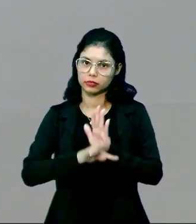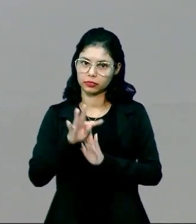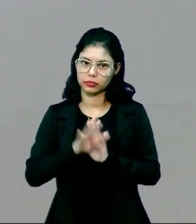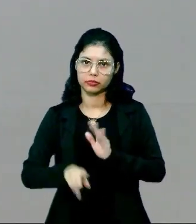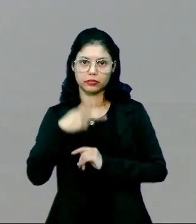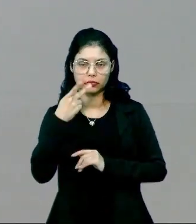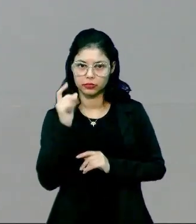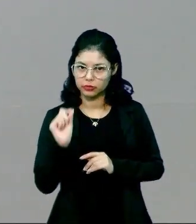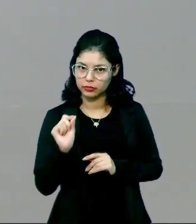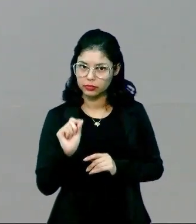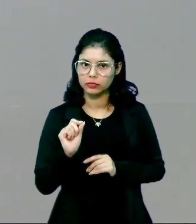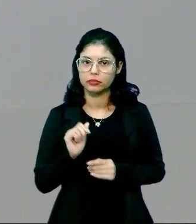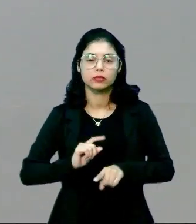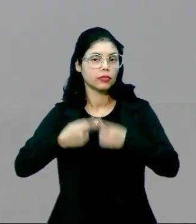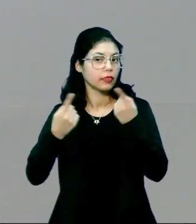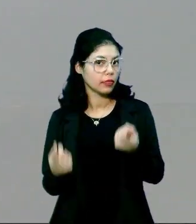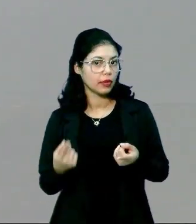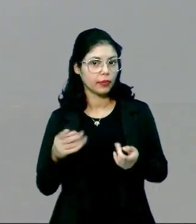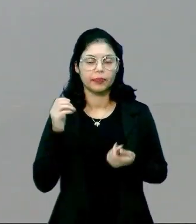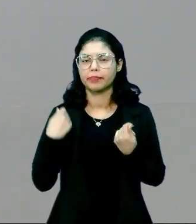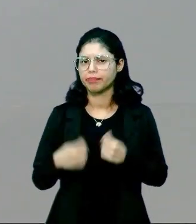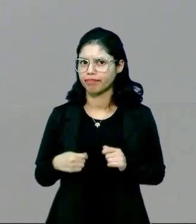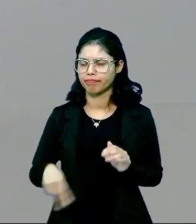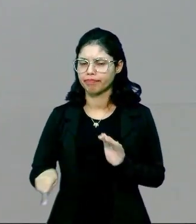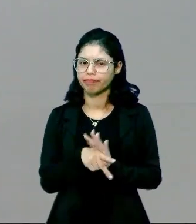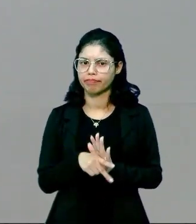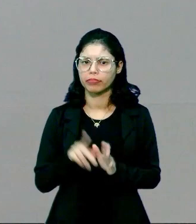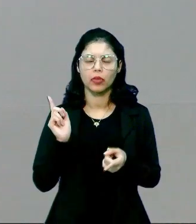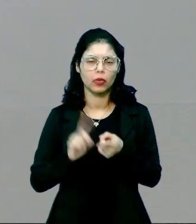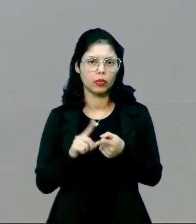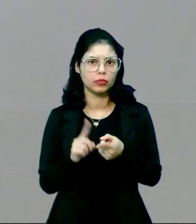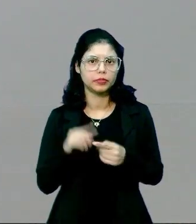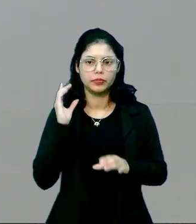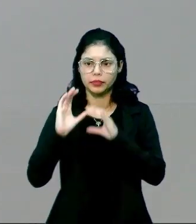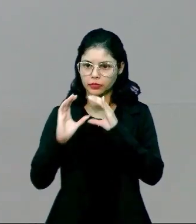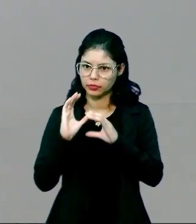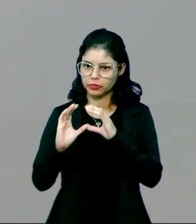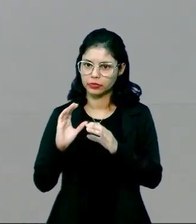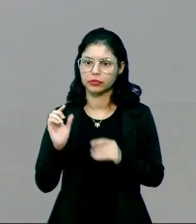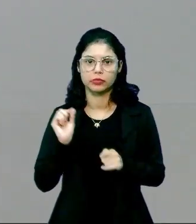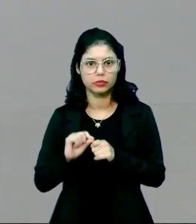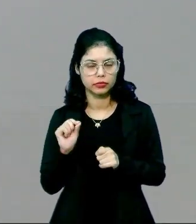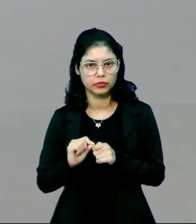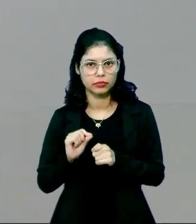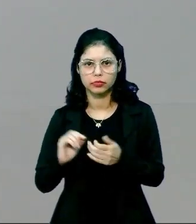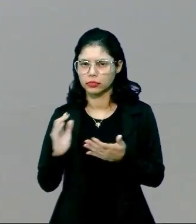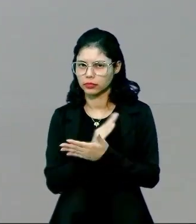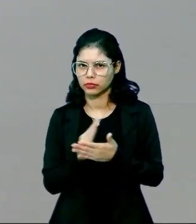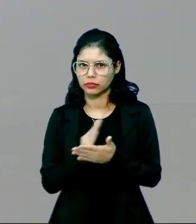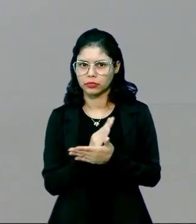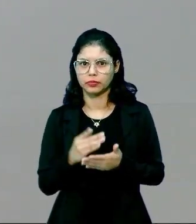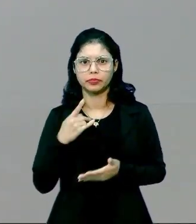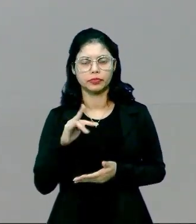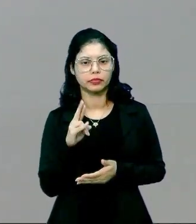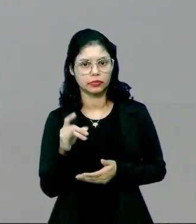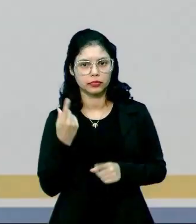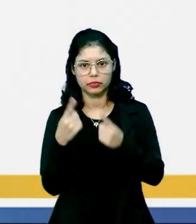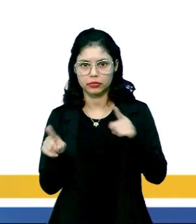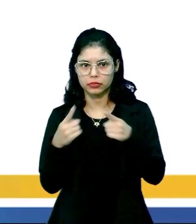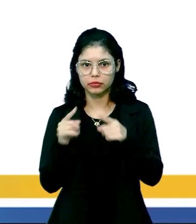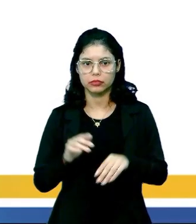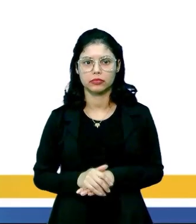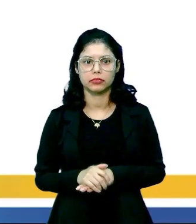ele comenta sobre os Beatles mas não é necessariamente por terem cantado terem feito alguma participação na música